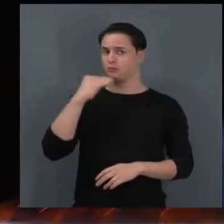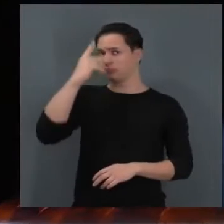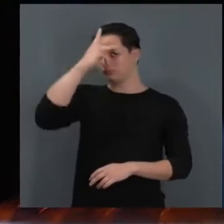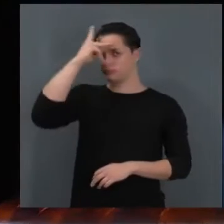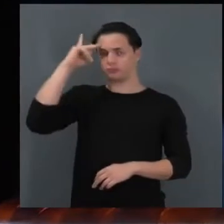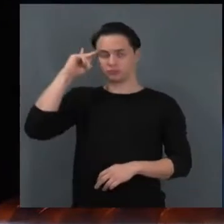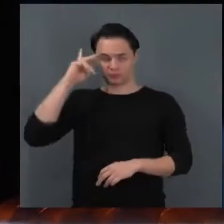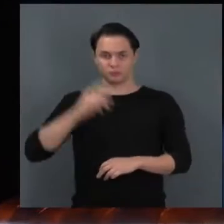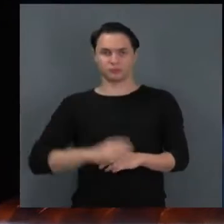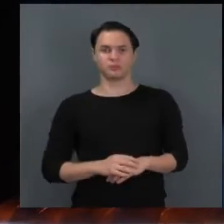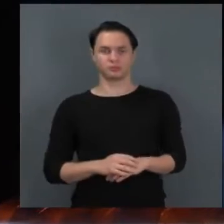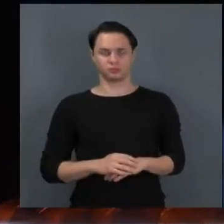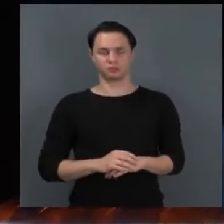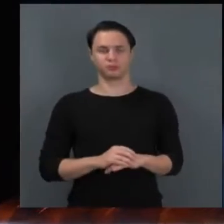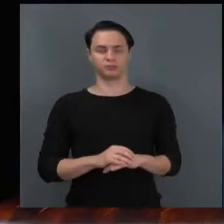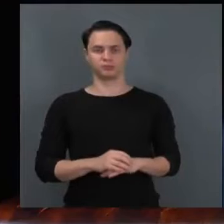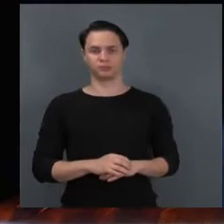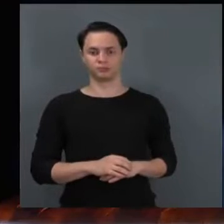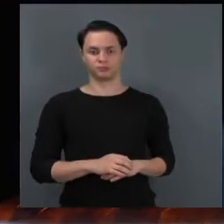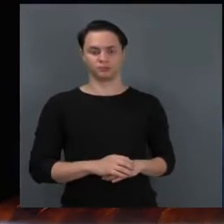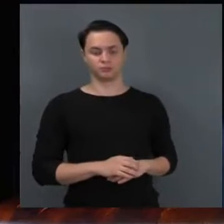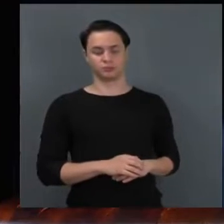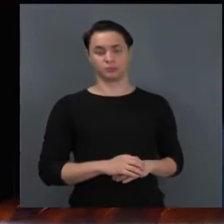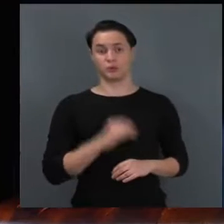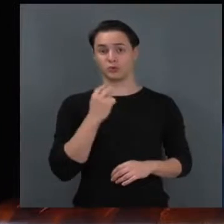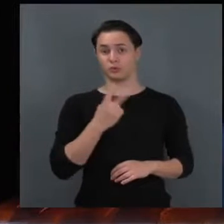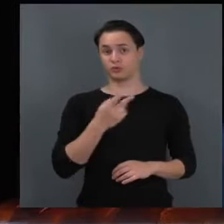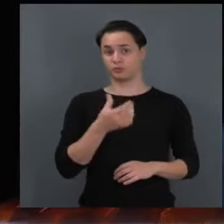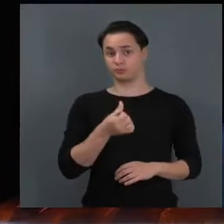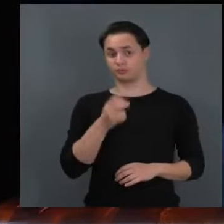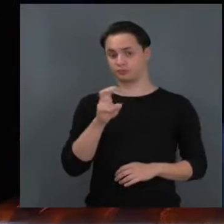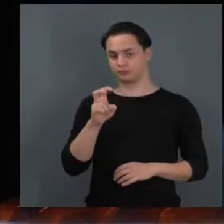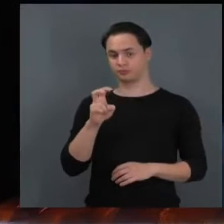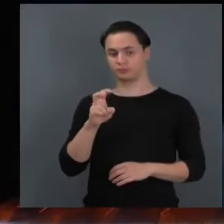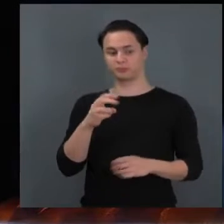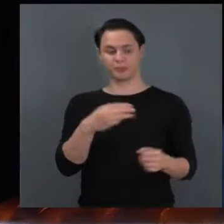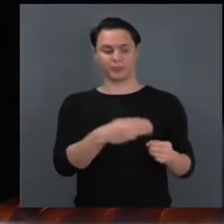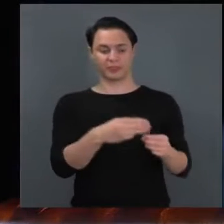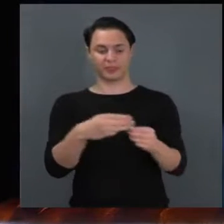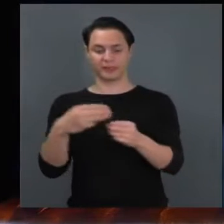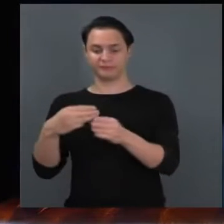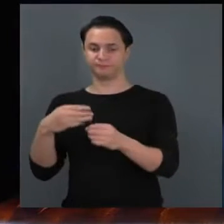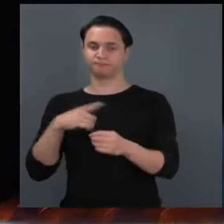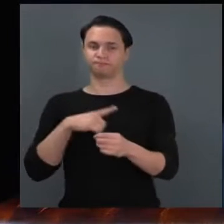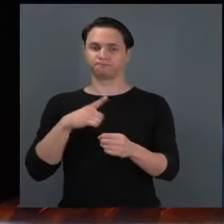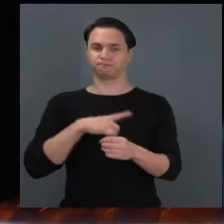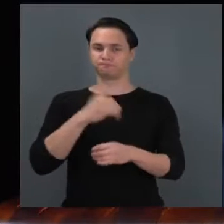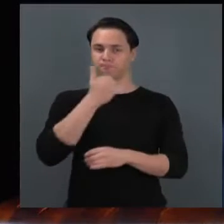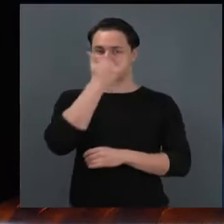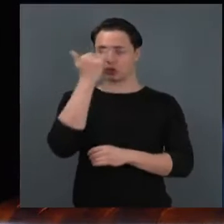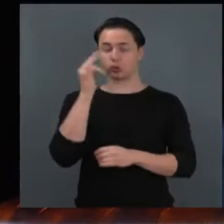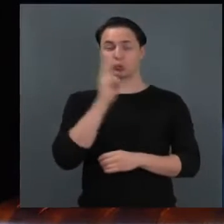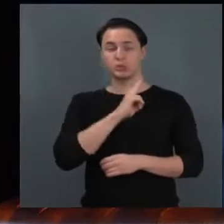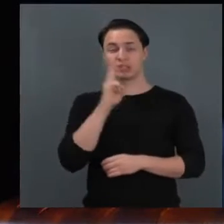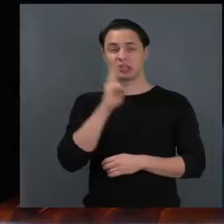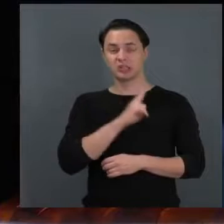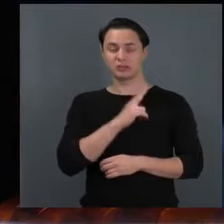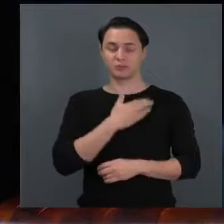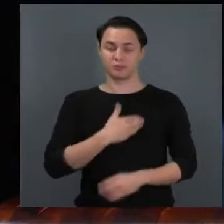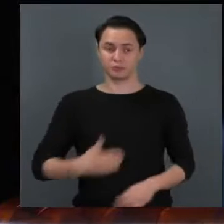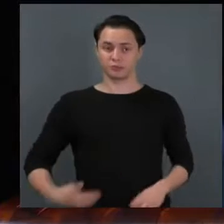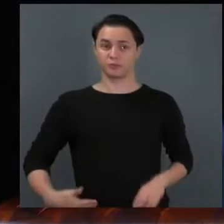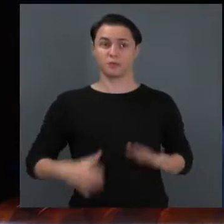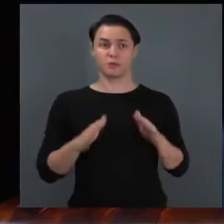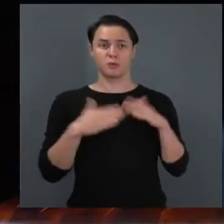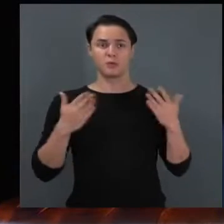de errar, afetadas. 265 municípios em estado de calamidade pública.